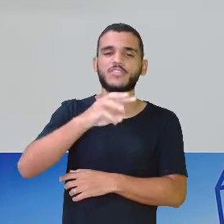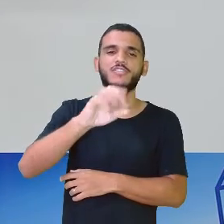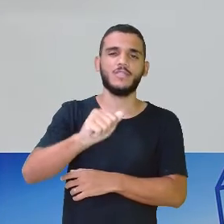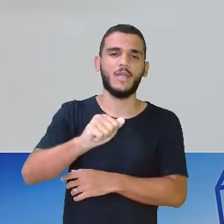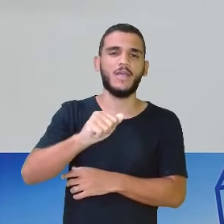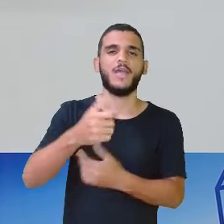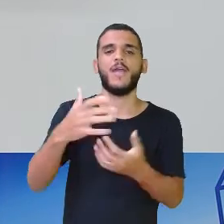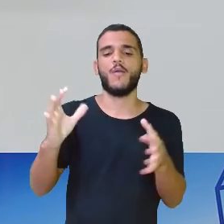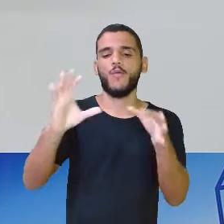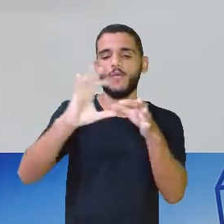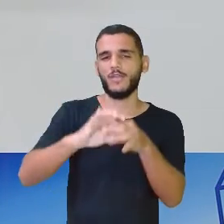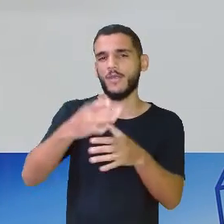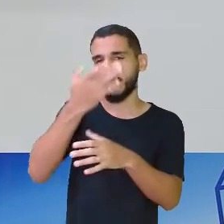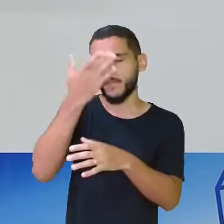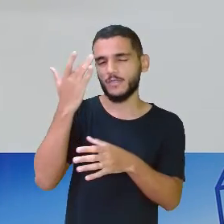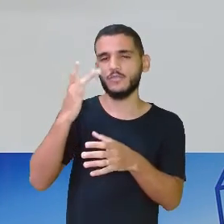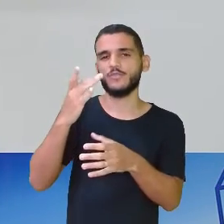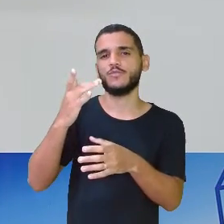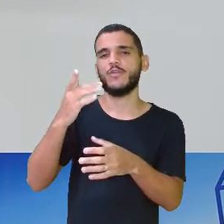causa, ok?